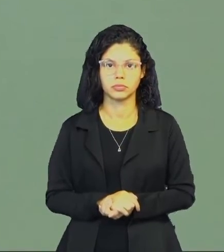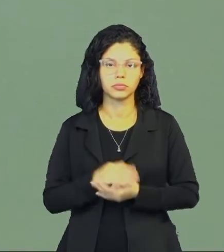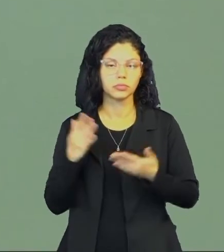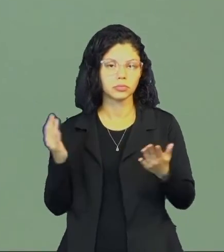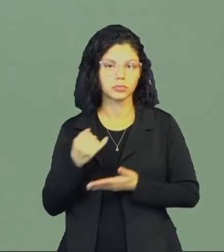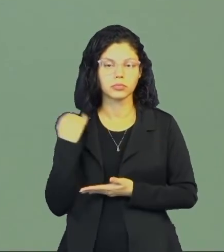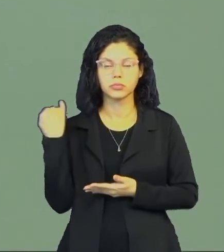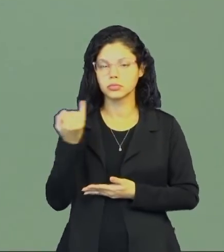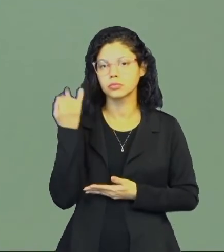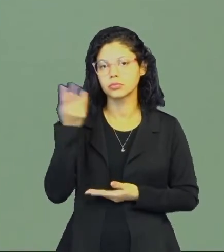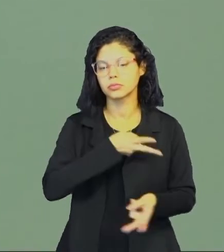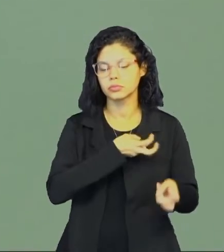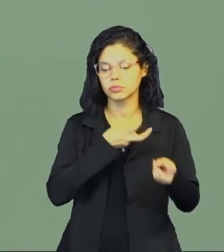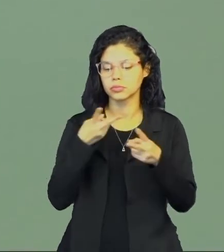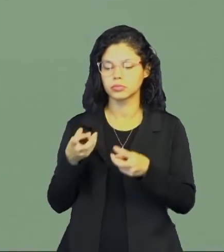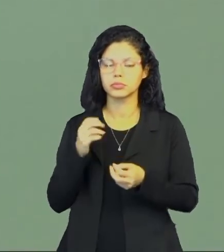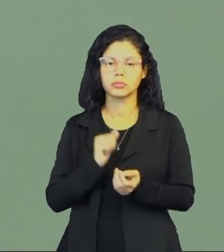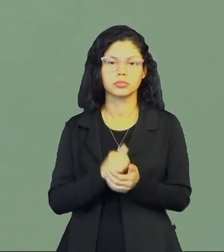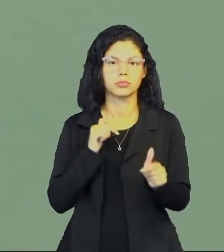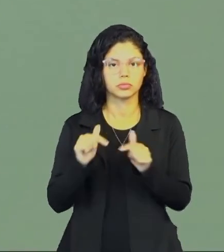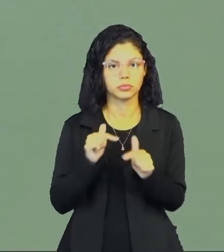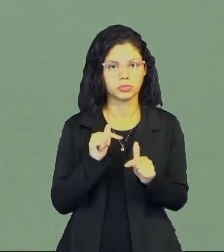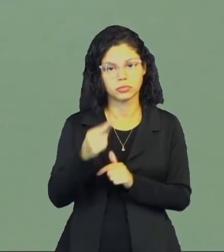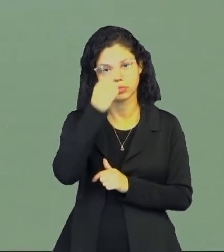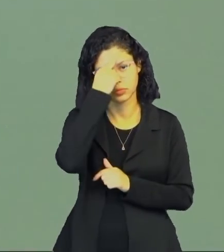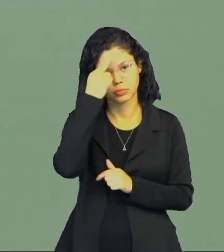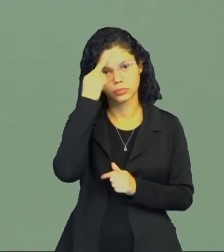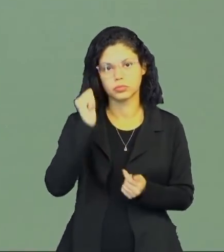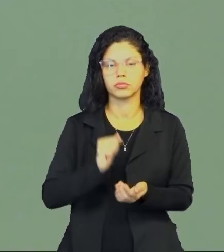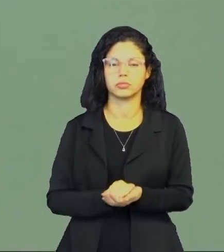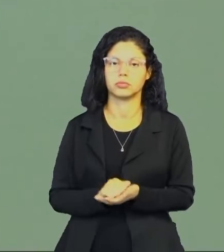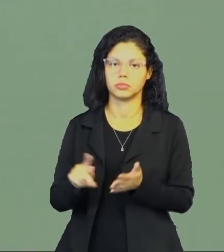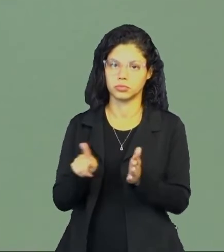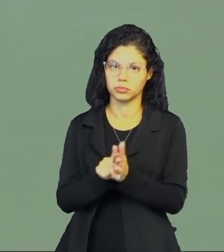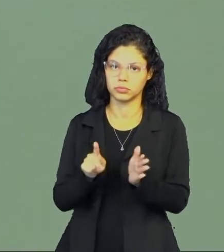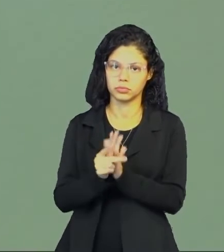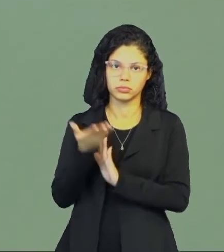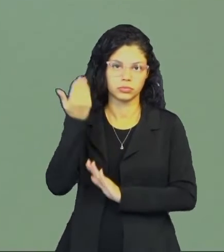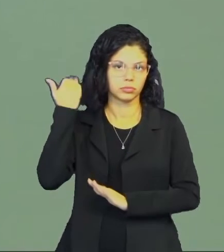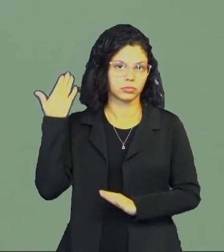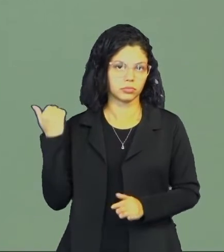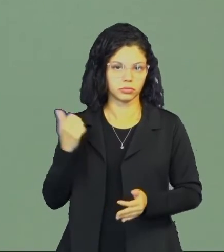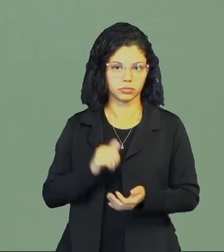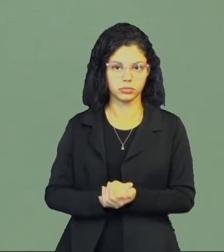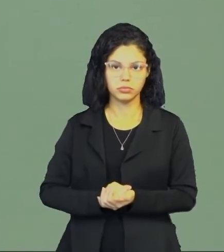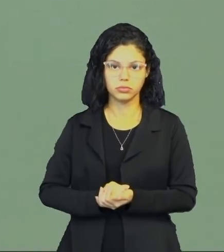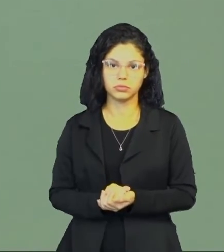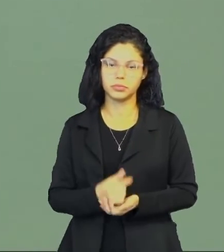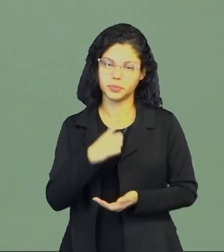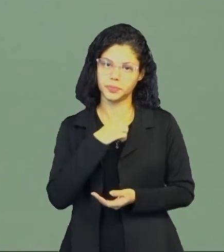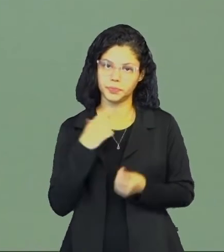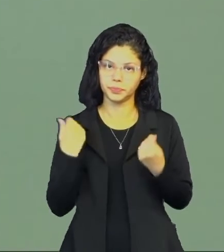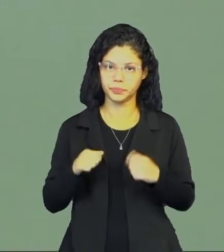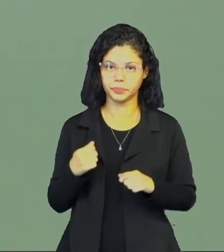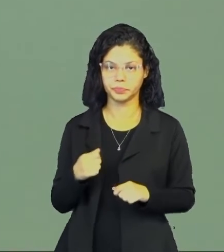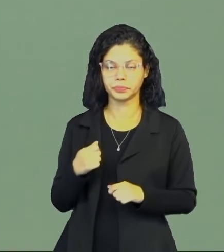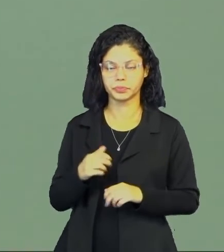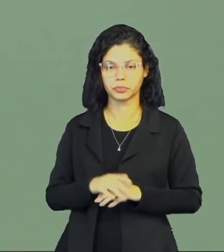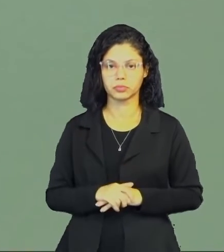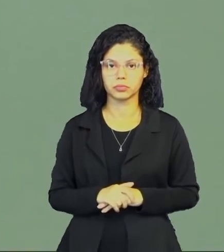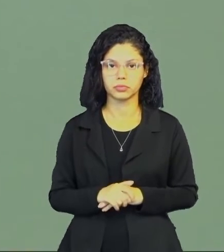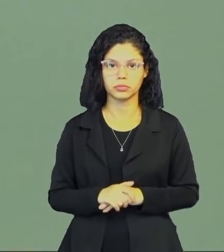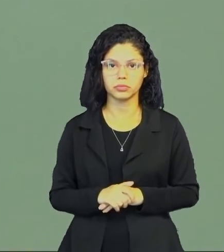Então é importante perceber que o trabalho do historiador se debruça sobre o passado e tem que ter